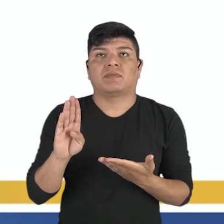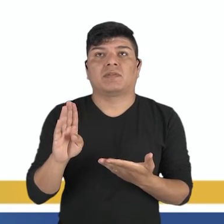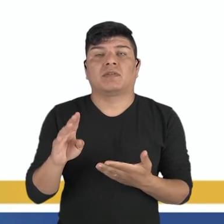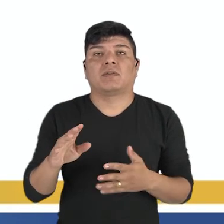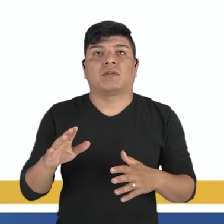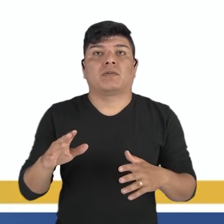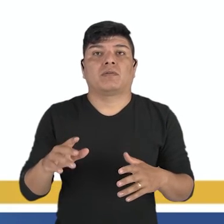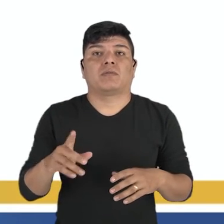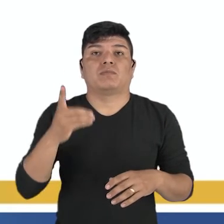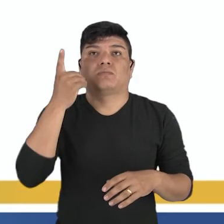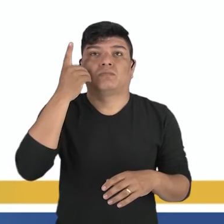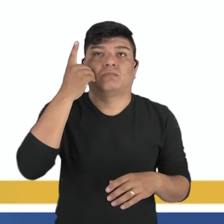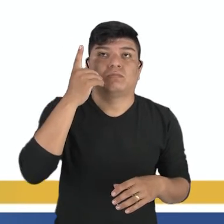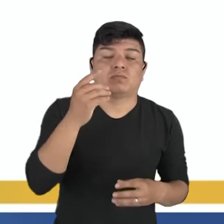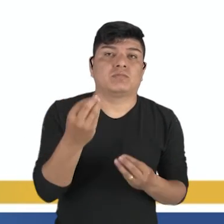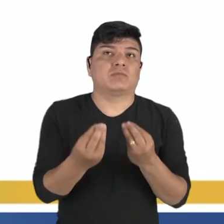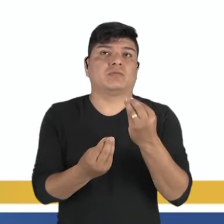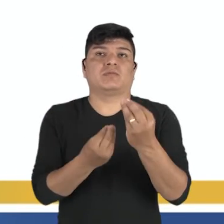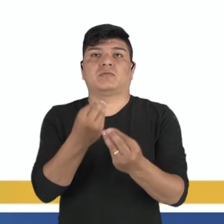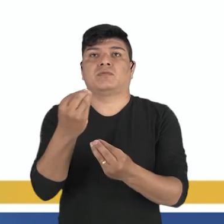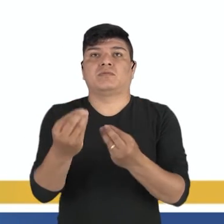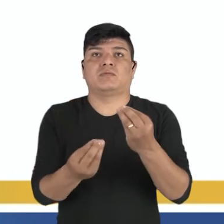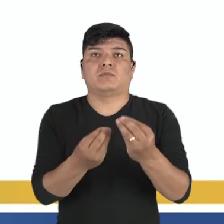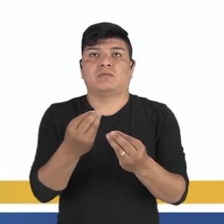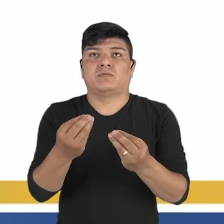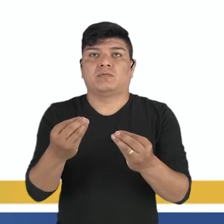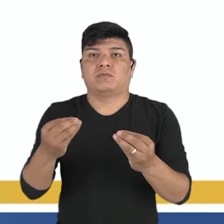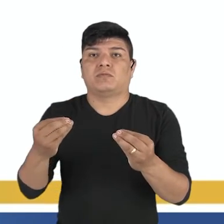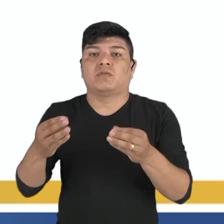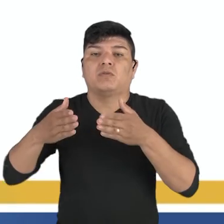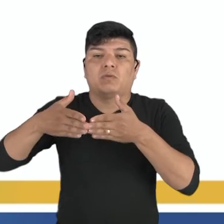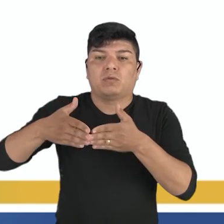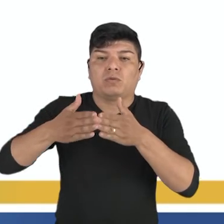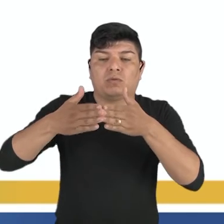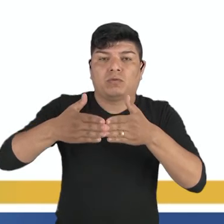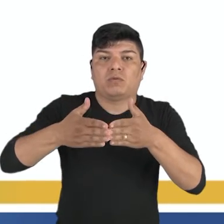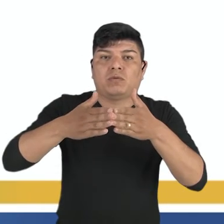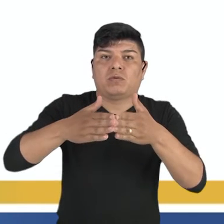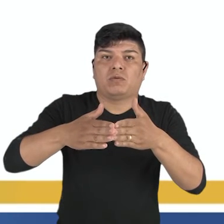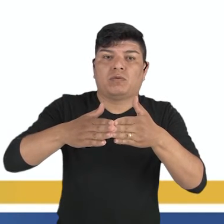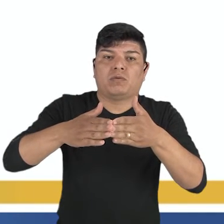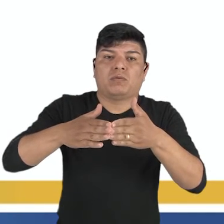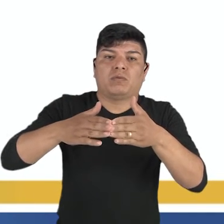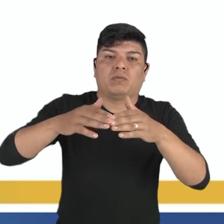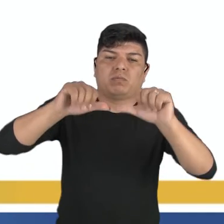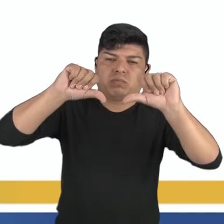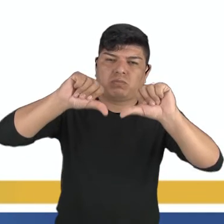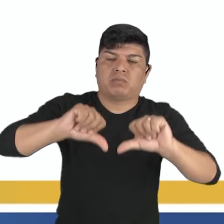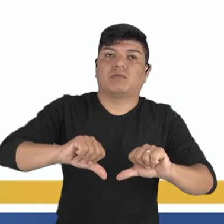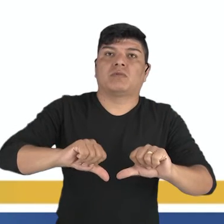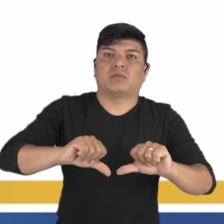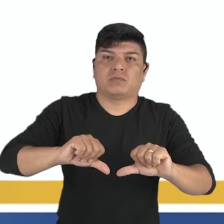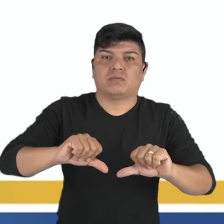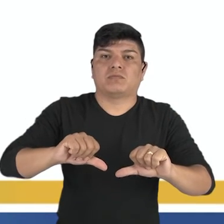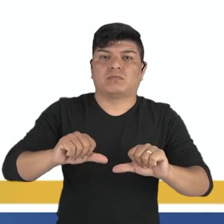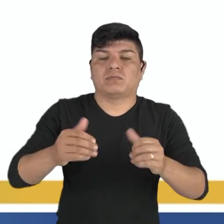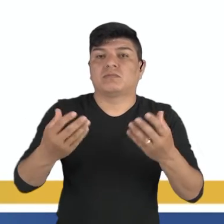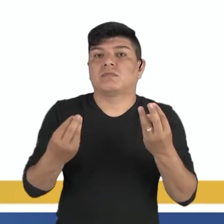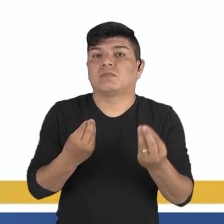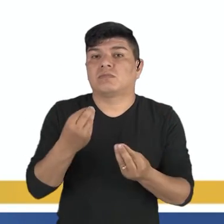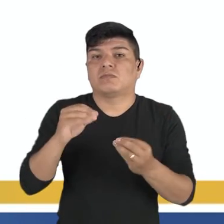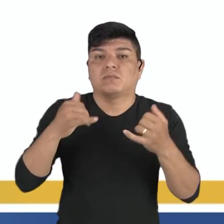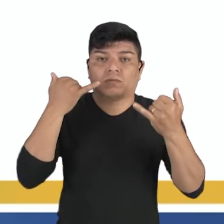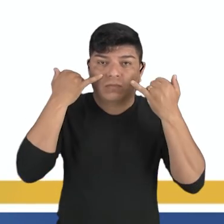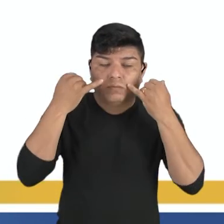Quando e como foi o acidente que ocasionou o naufrágio do Titanic? Outra